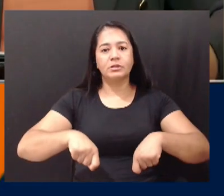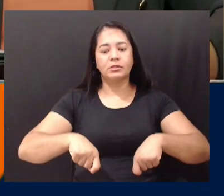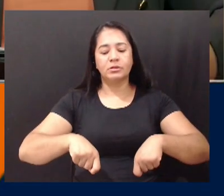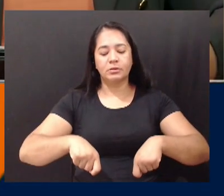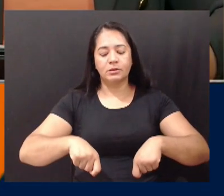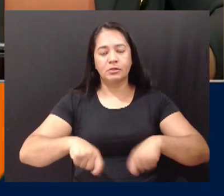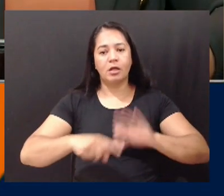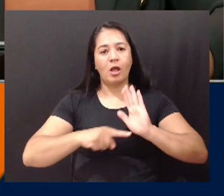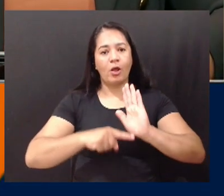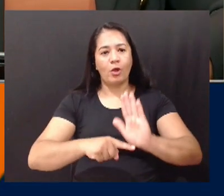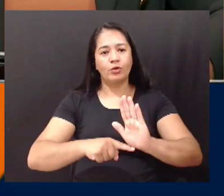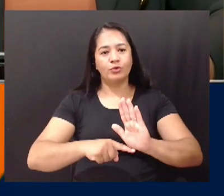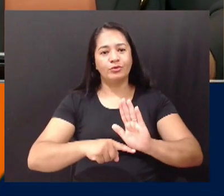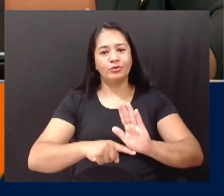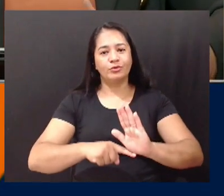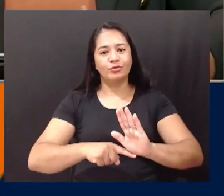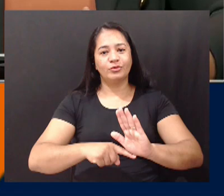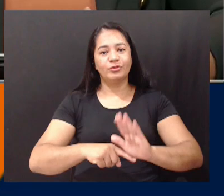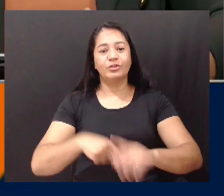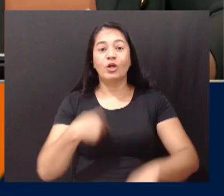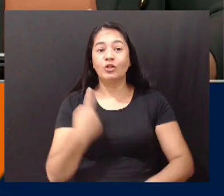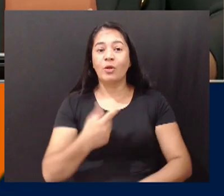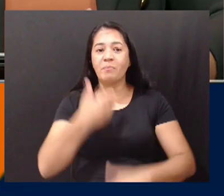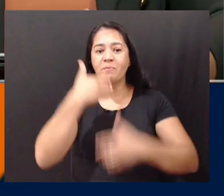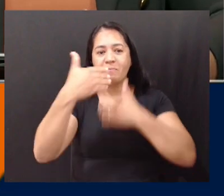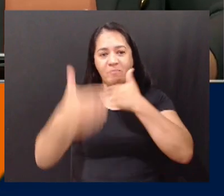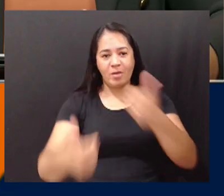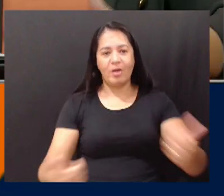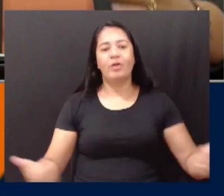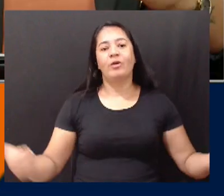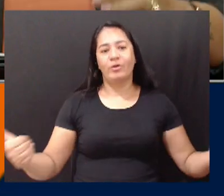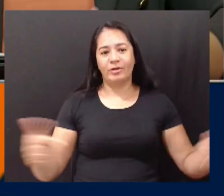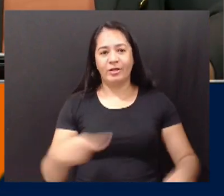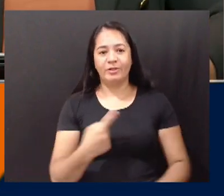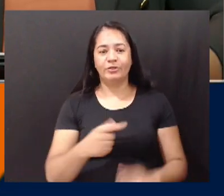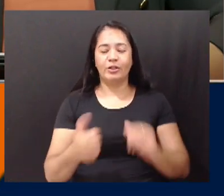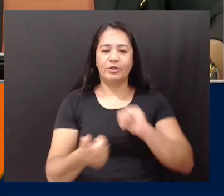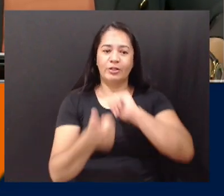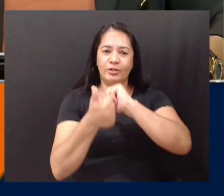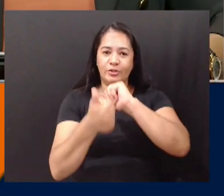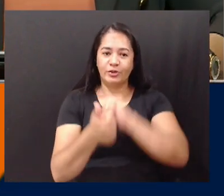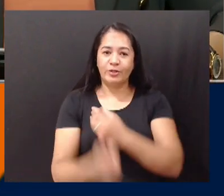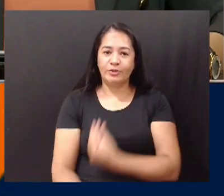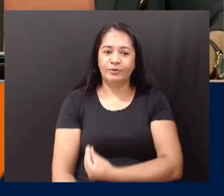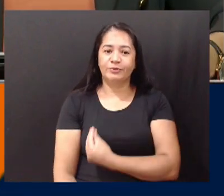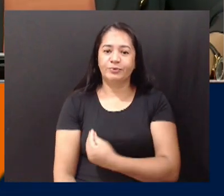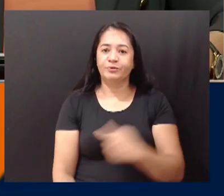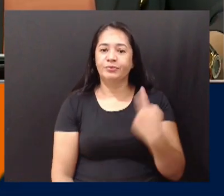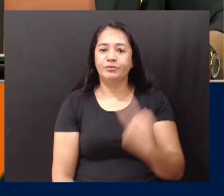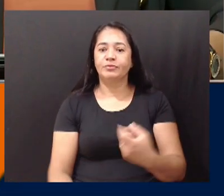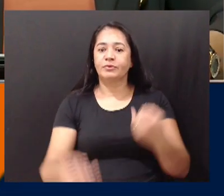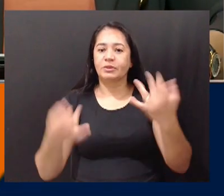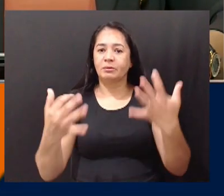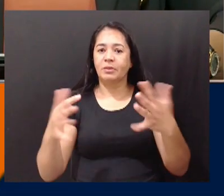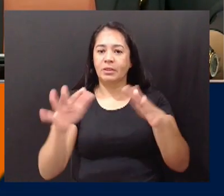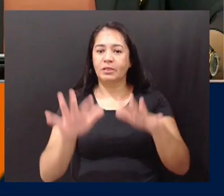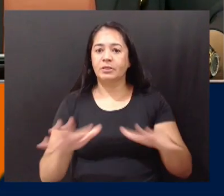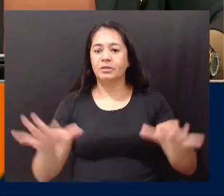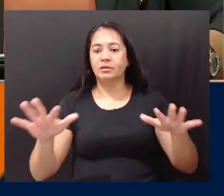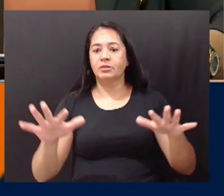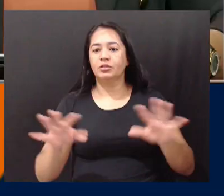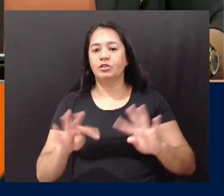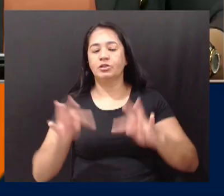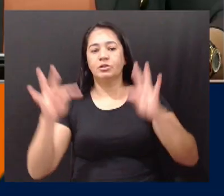a gente a melhorar aí a nossa qualidade de vida quando a gente fala dessa questão de tecnologia. Vamos